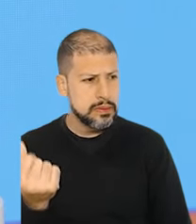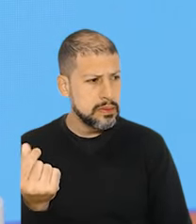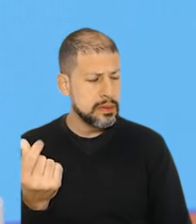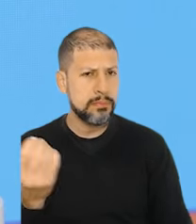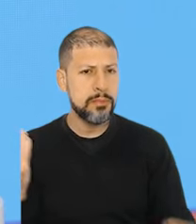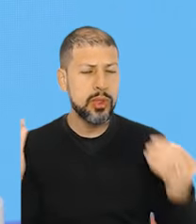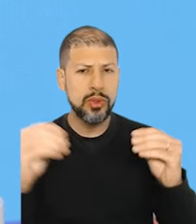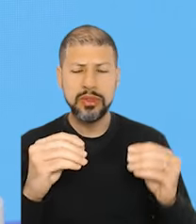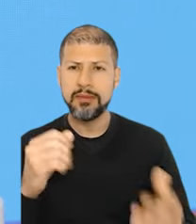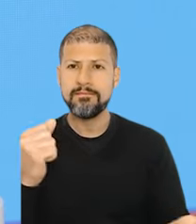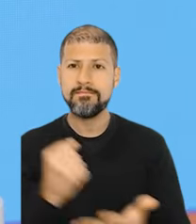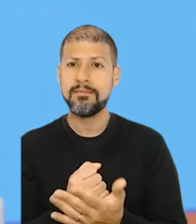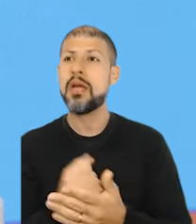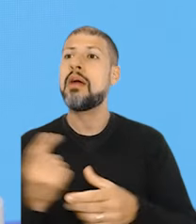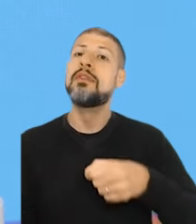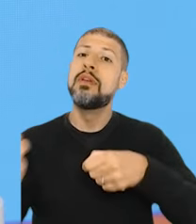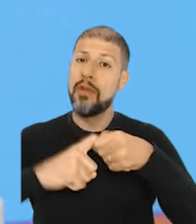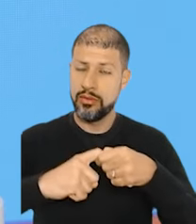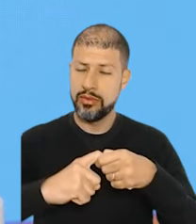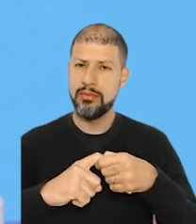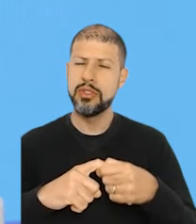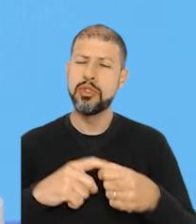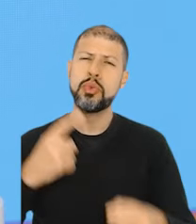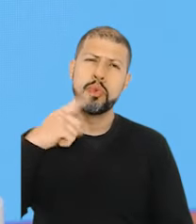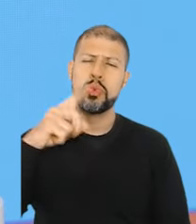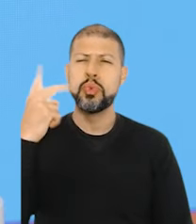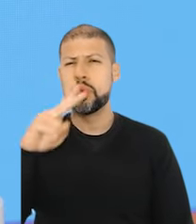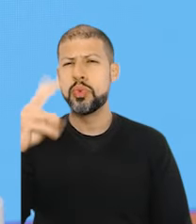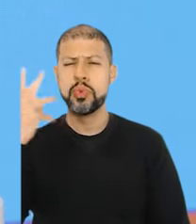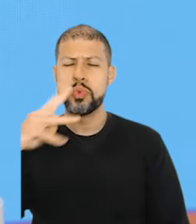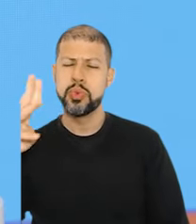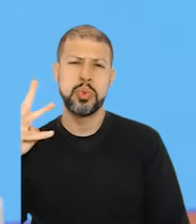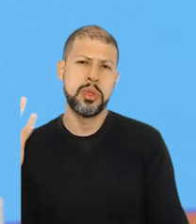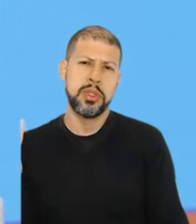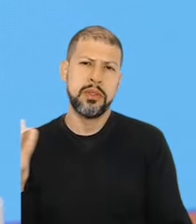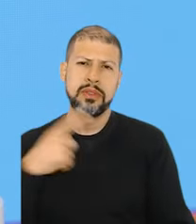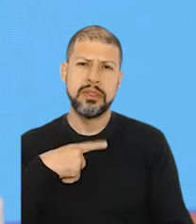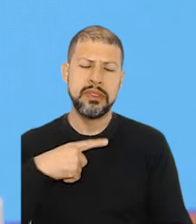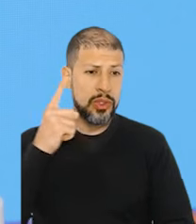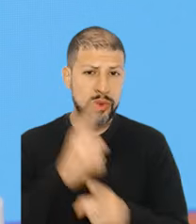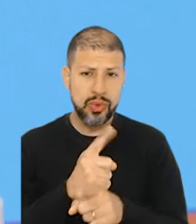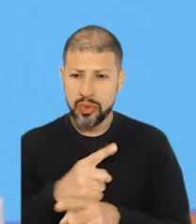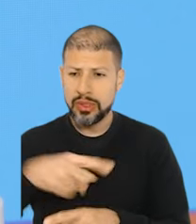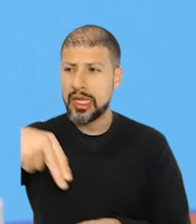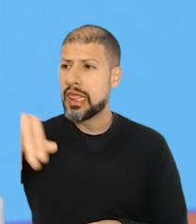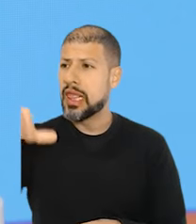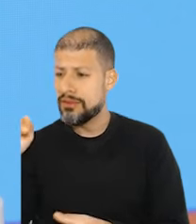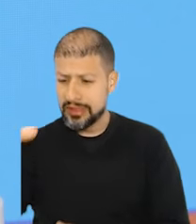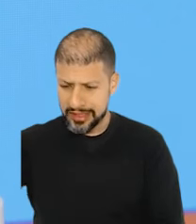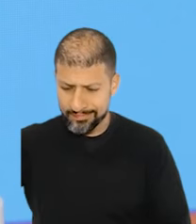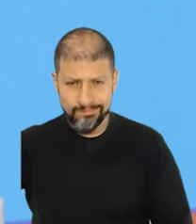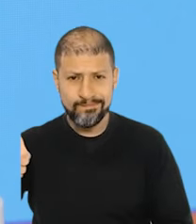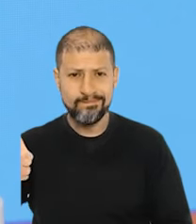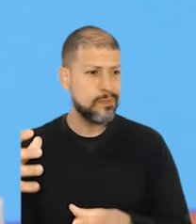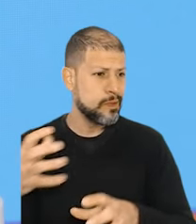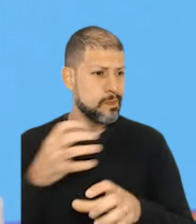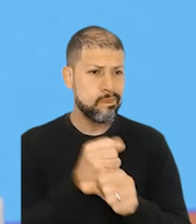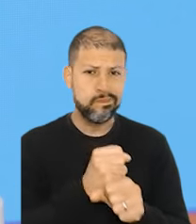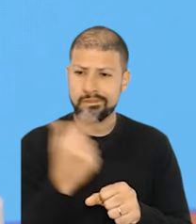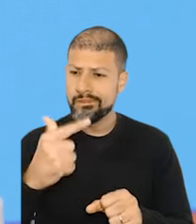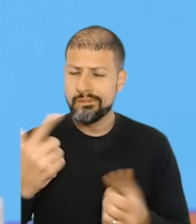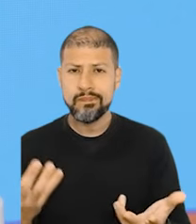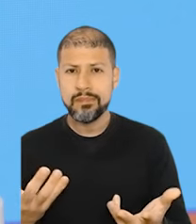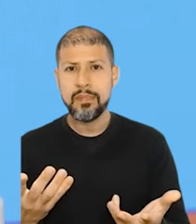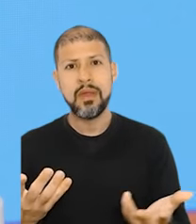OK agora se algum dia do 3 4 dias depois você puxa achei uma nota que não tava contabilizada no seu controle